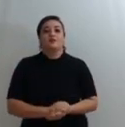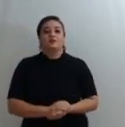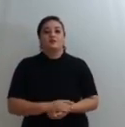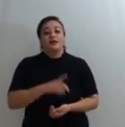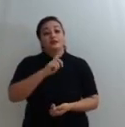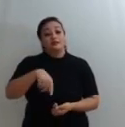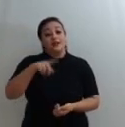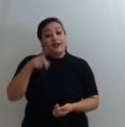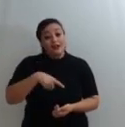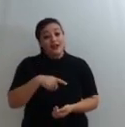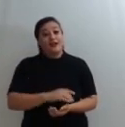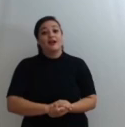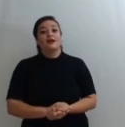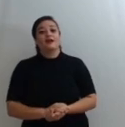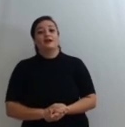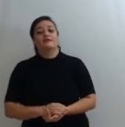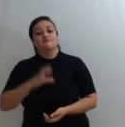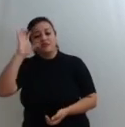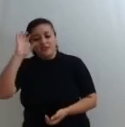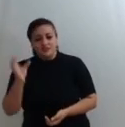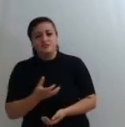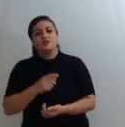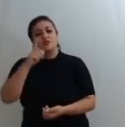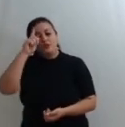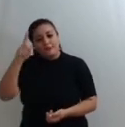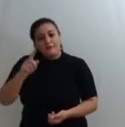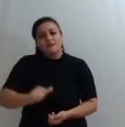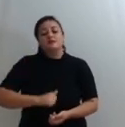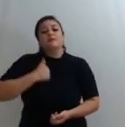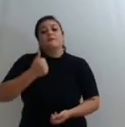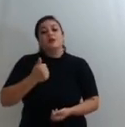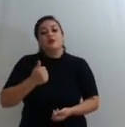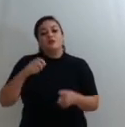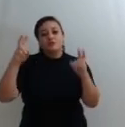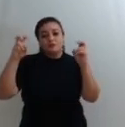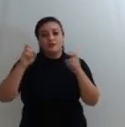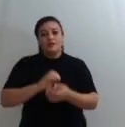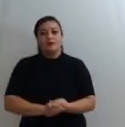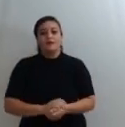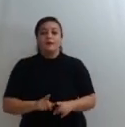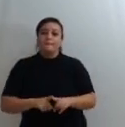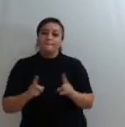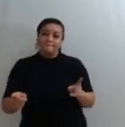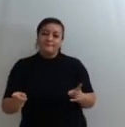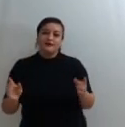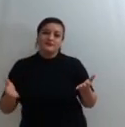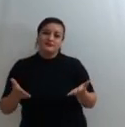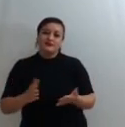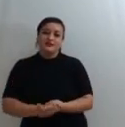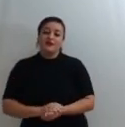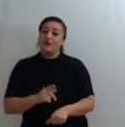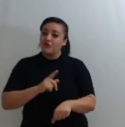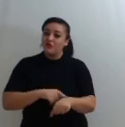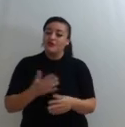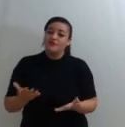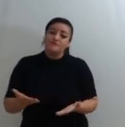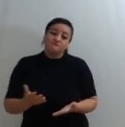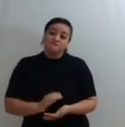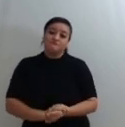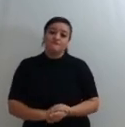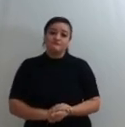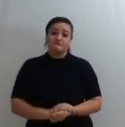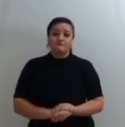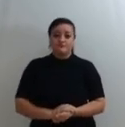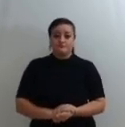liminares para pensar melhor sobre o assunto. Mas aqui, por hora, eu